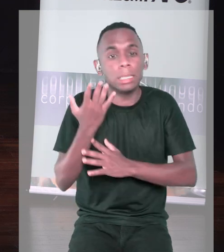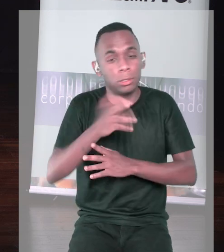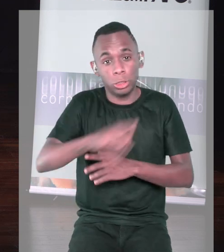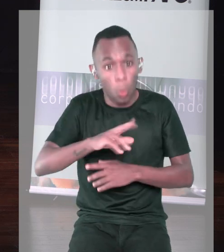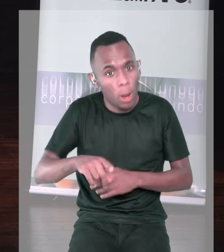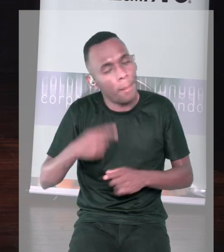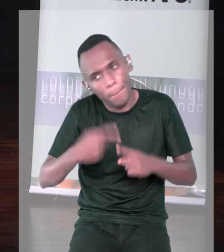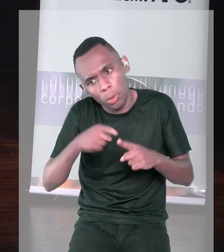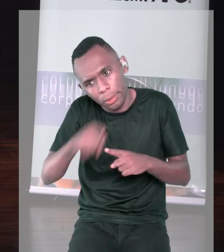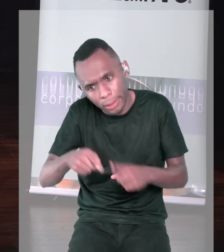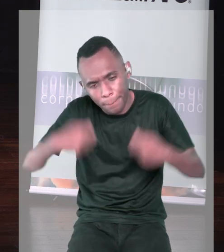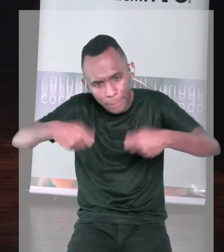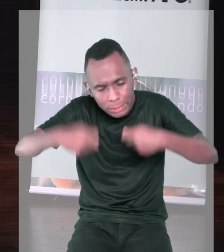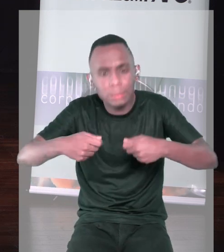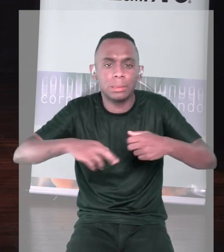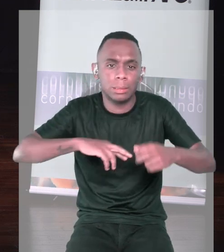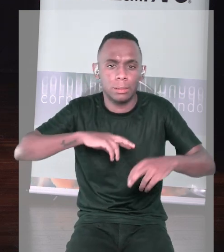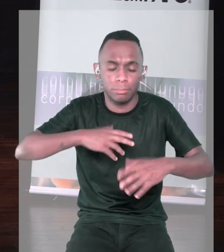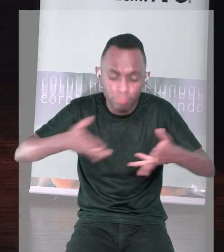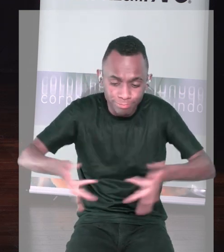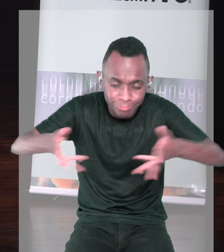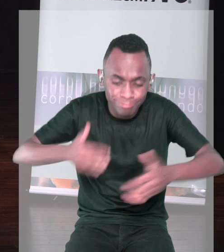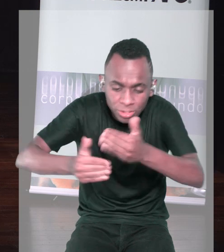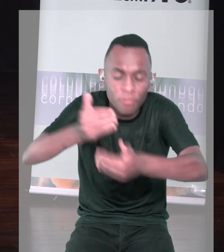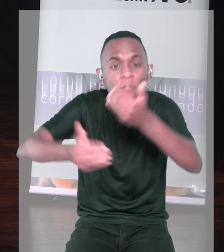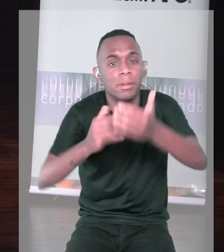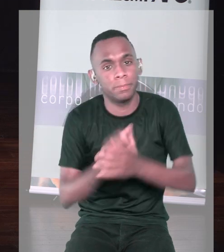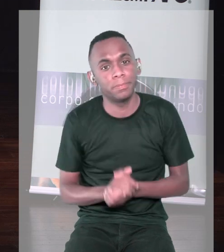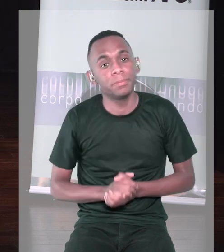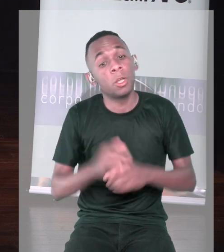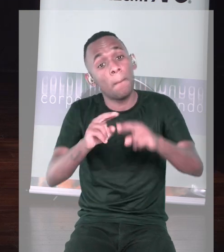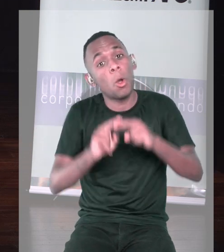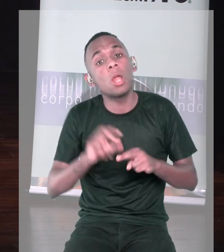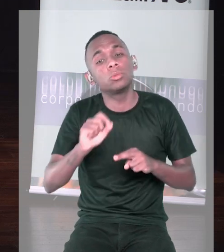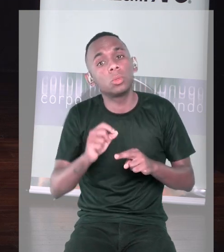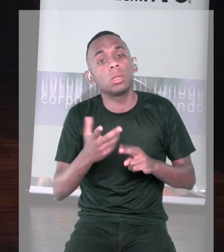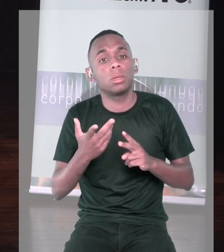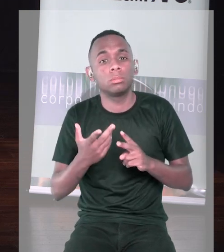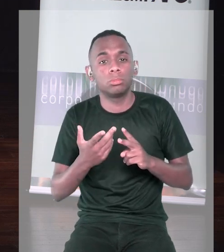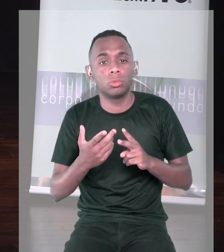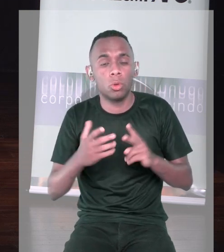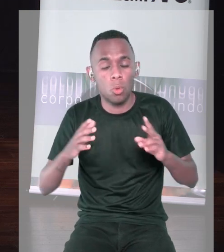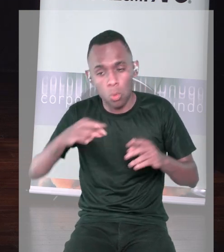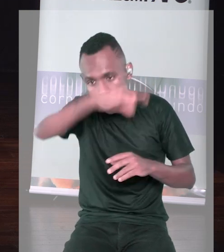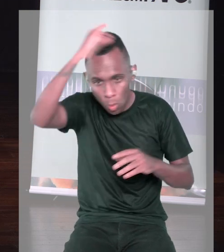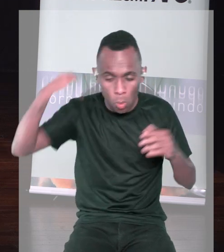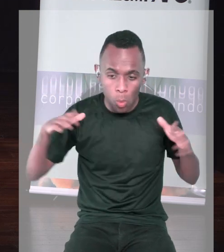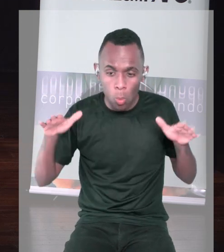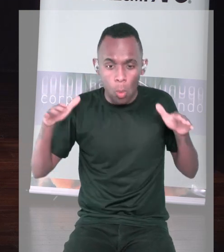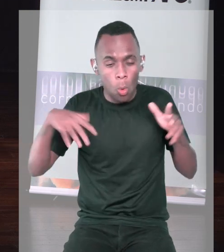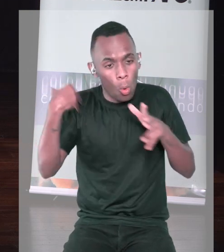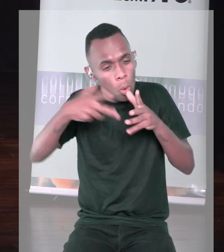eles que a produzem, ainda que devam a ela corresponder ou alimentá-la. Por isso a imagem do